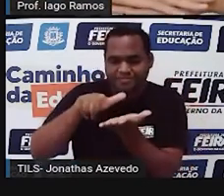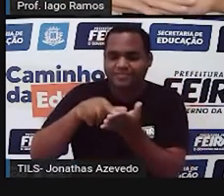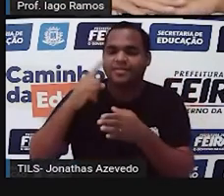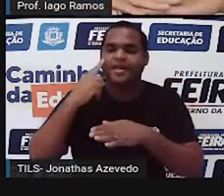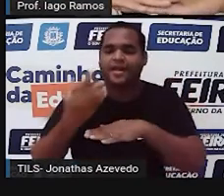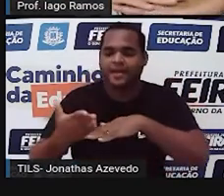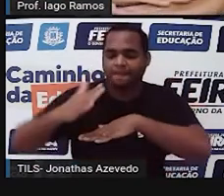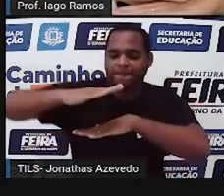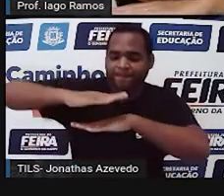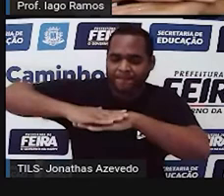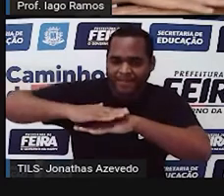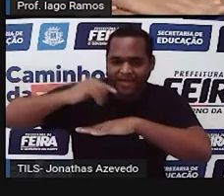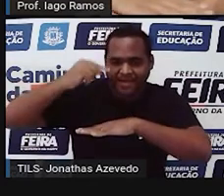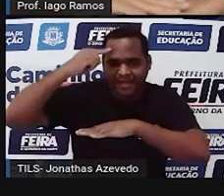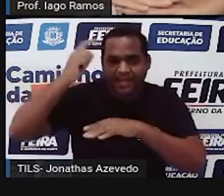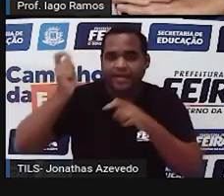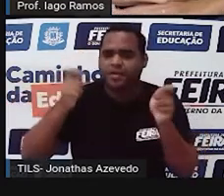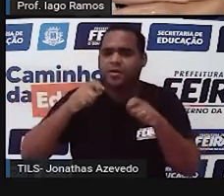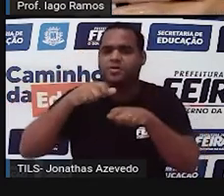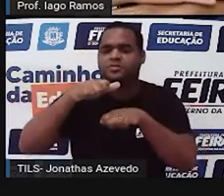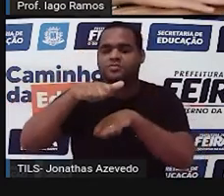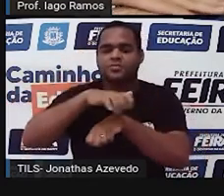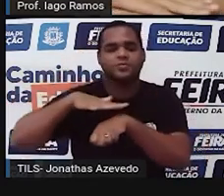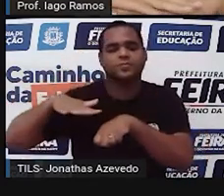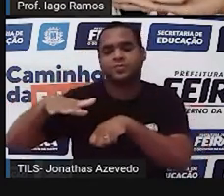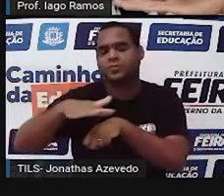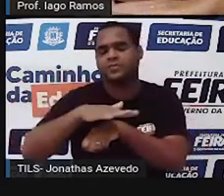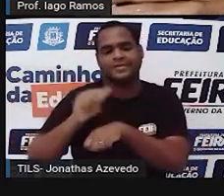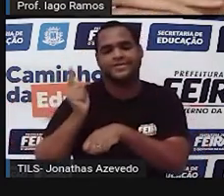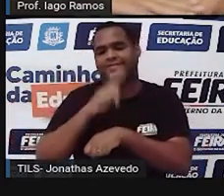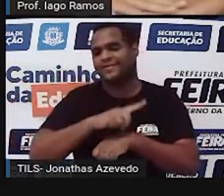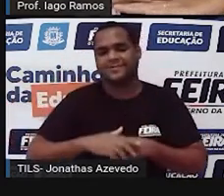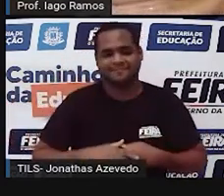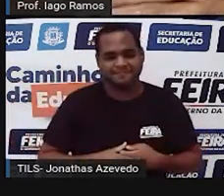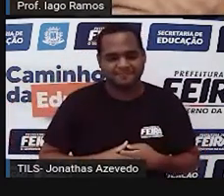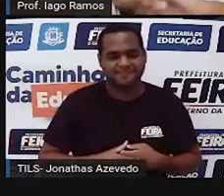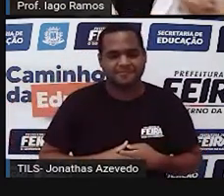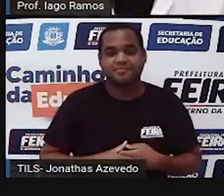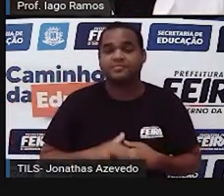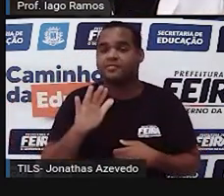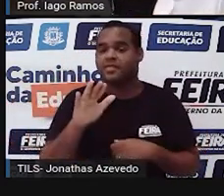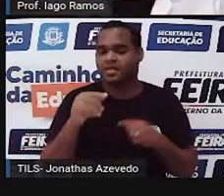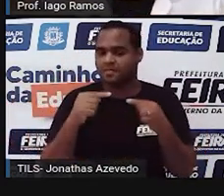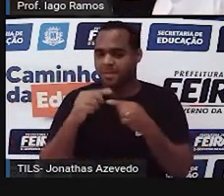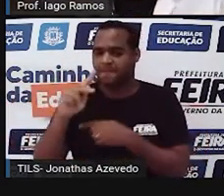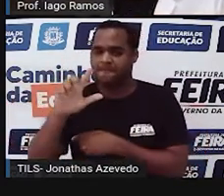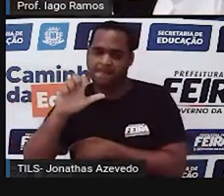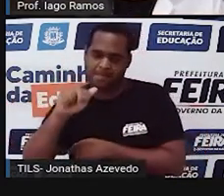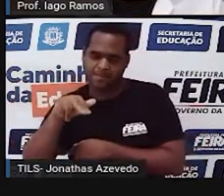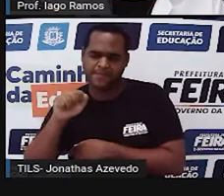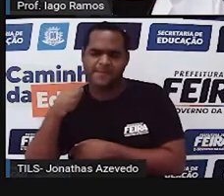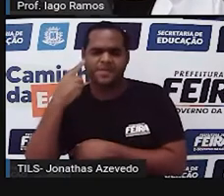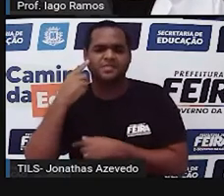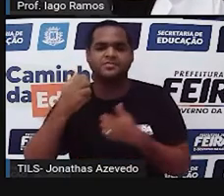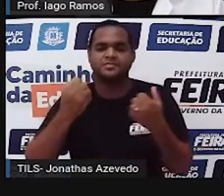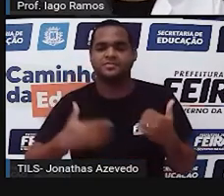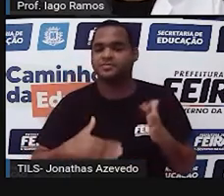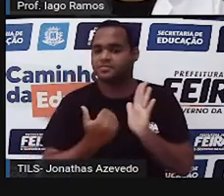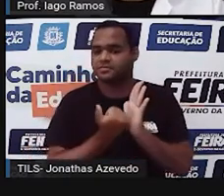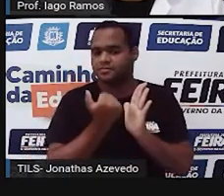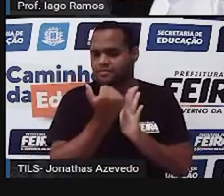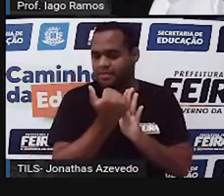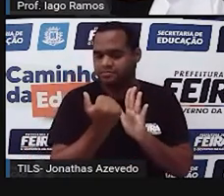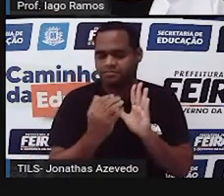toda essa folha de papel fica em cima da mesa tá segura plana mas tem